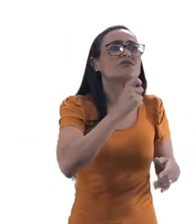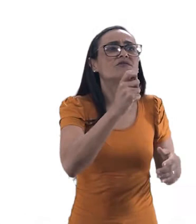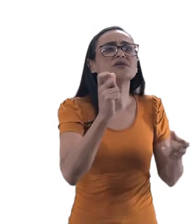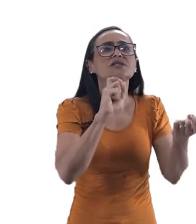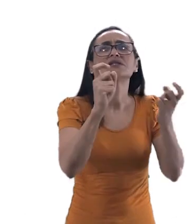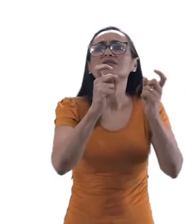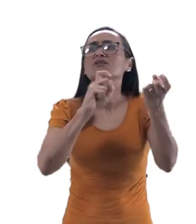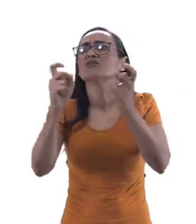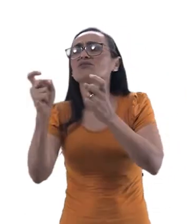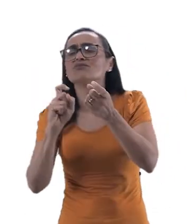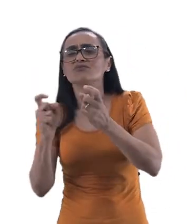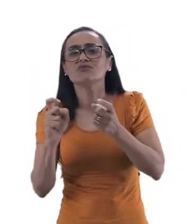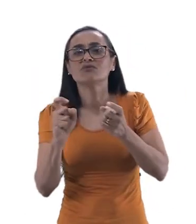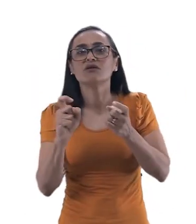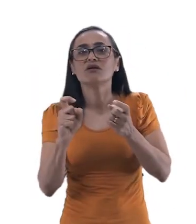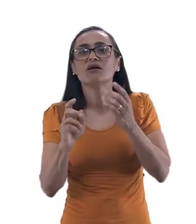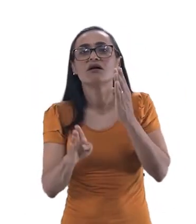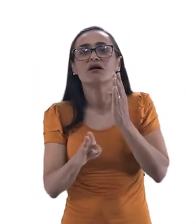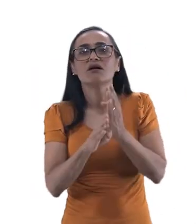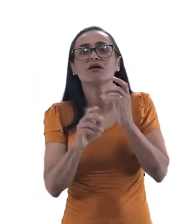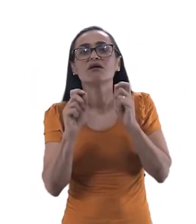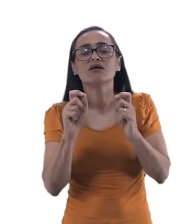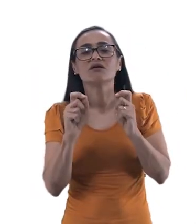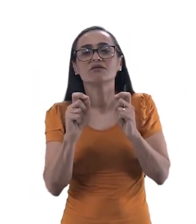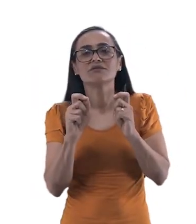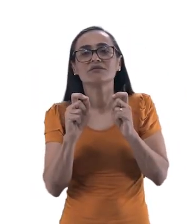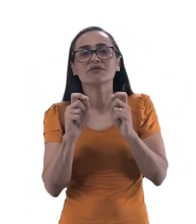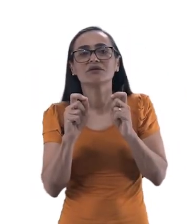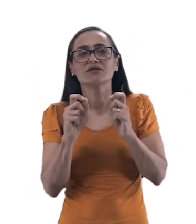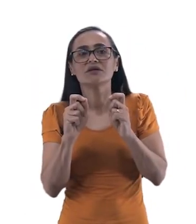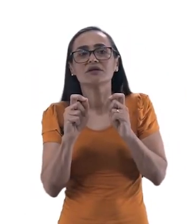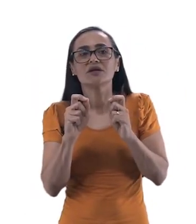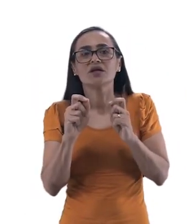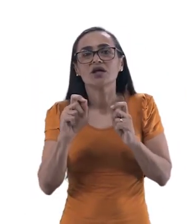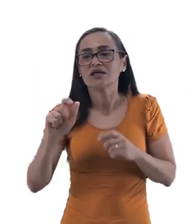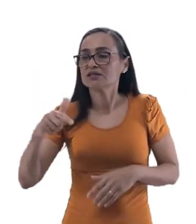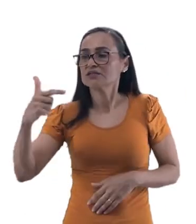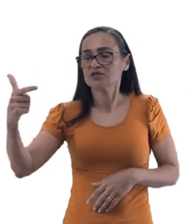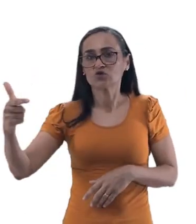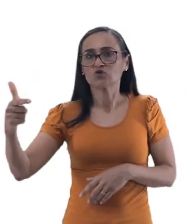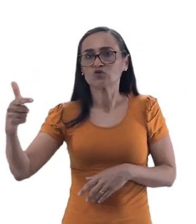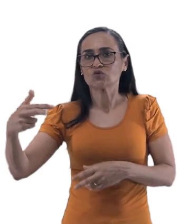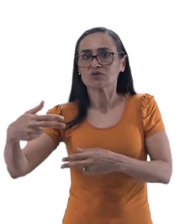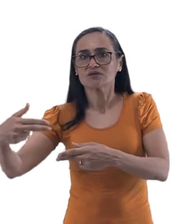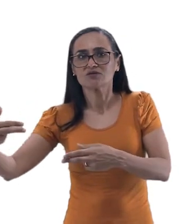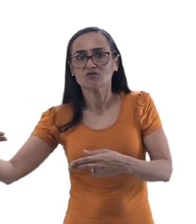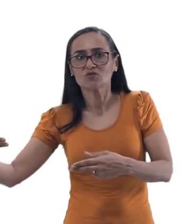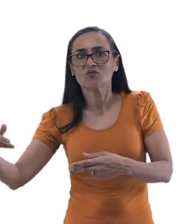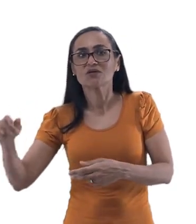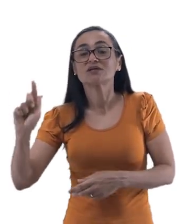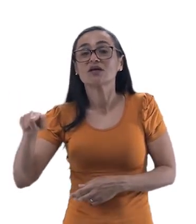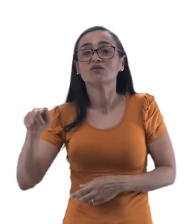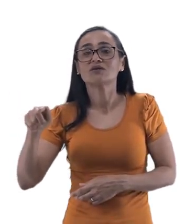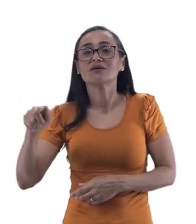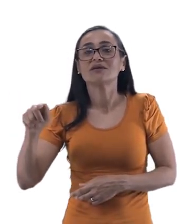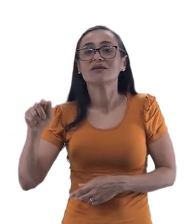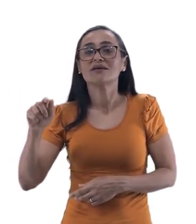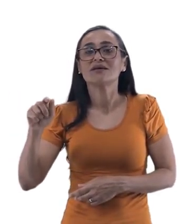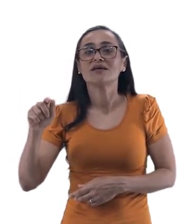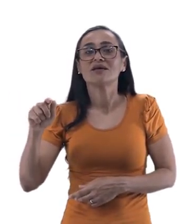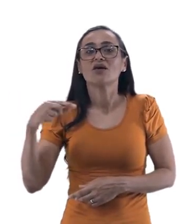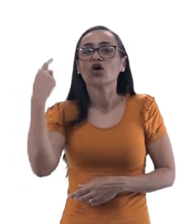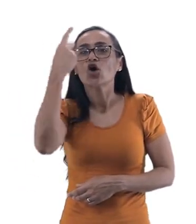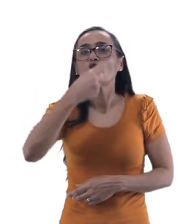com diversos níveis hierárquicos, nós identificamos que o direcionador de custos para a